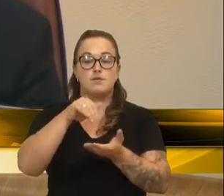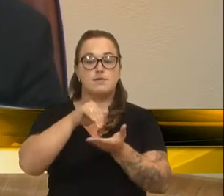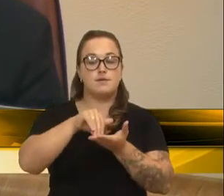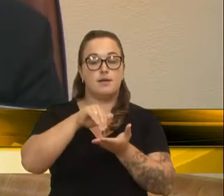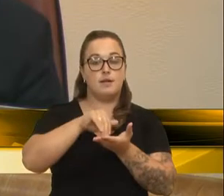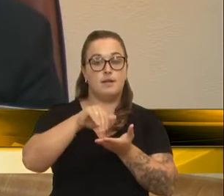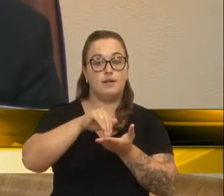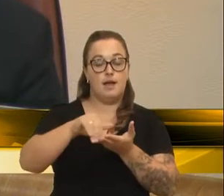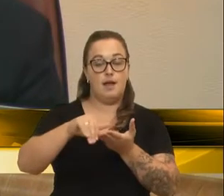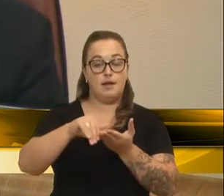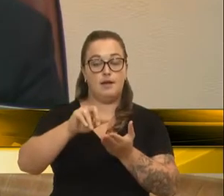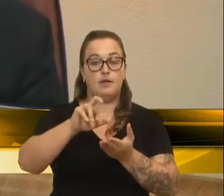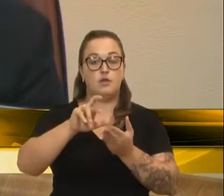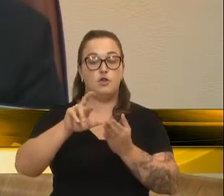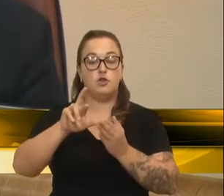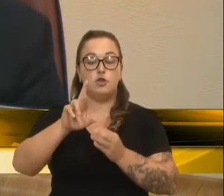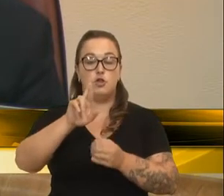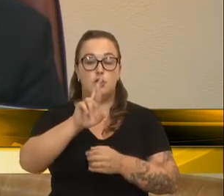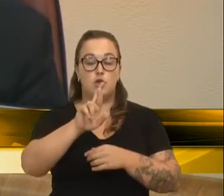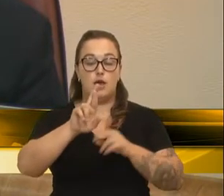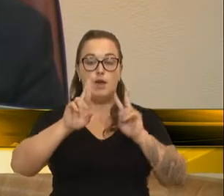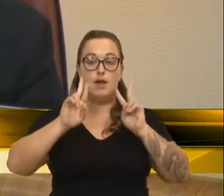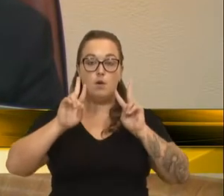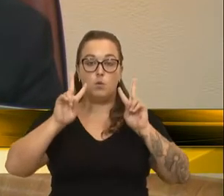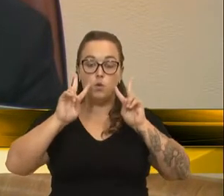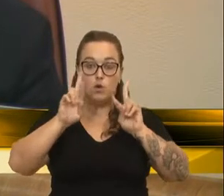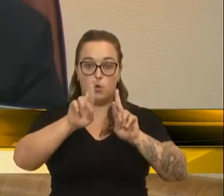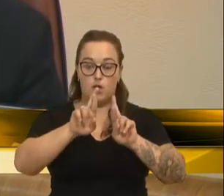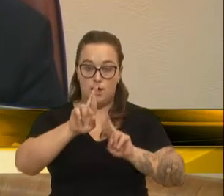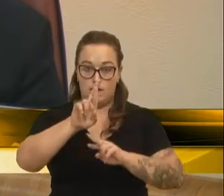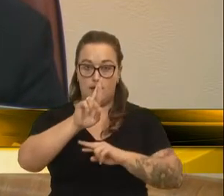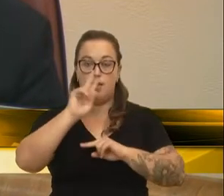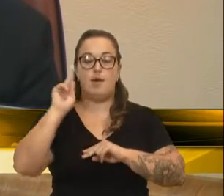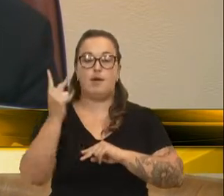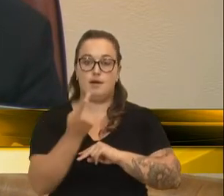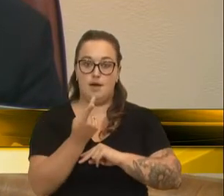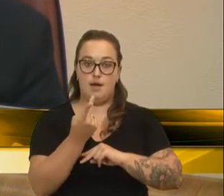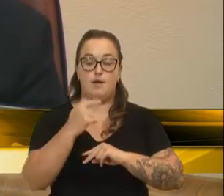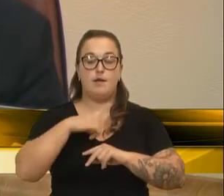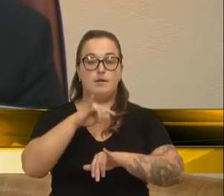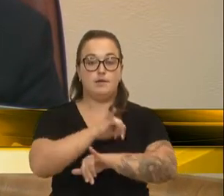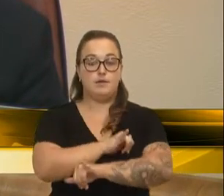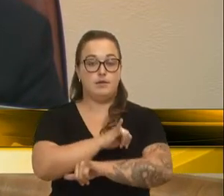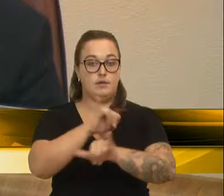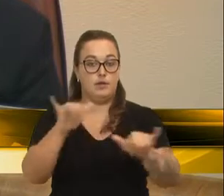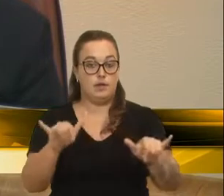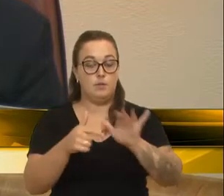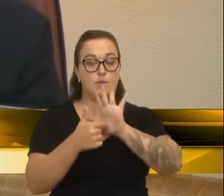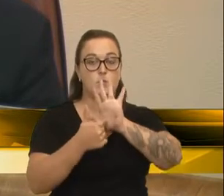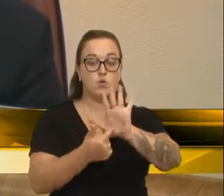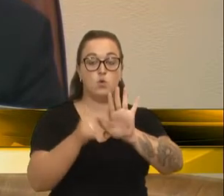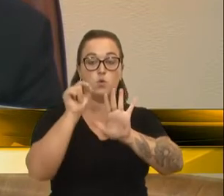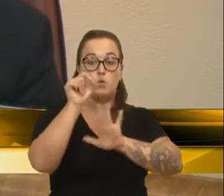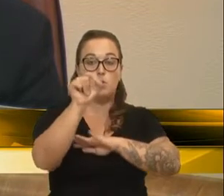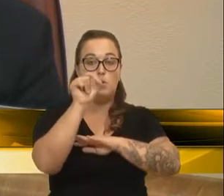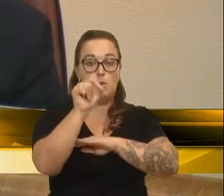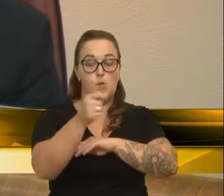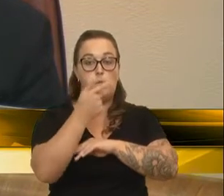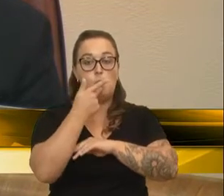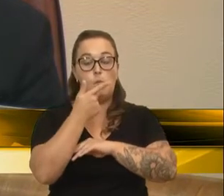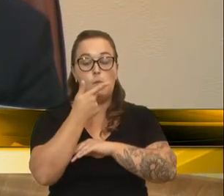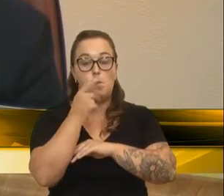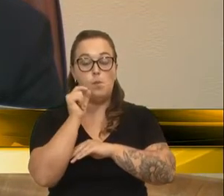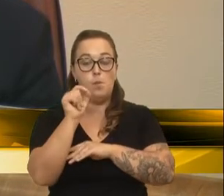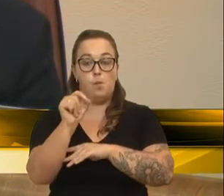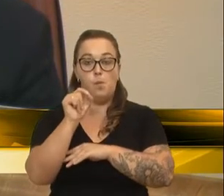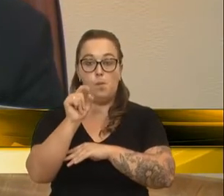Humanos do município, que assim se manifestou, conforme publicado na imprensa, dois pontos, abre